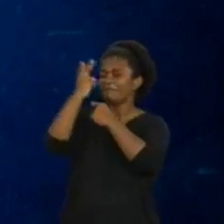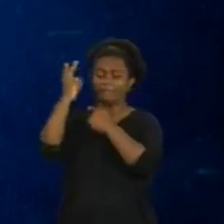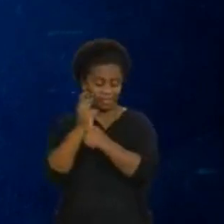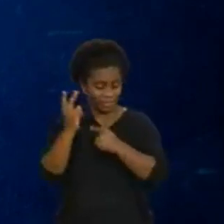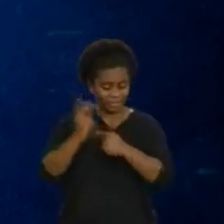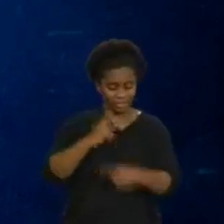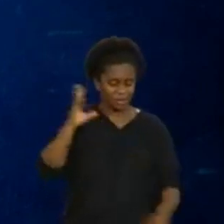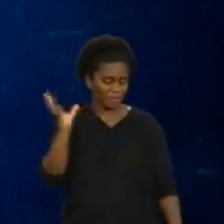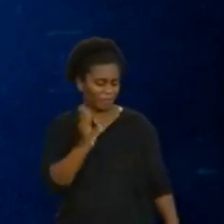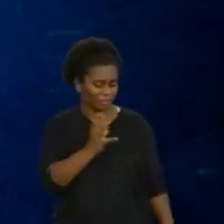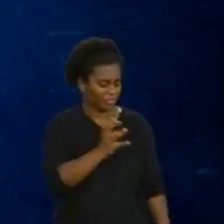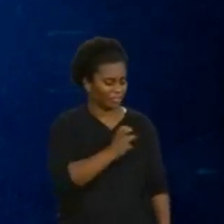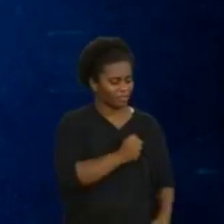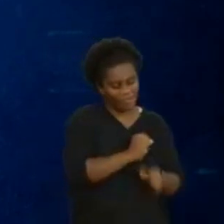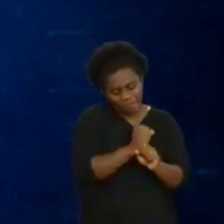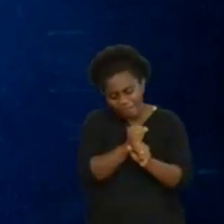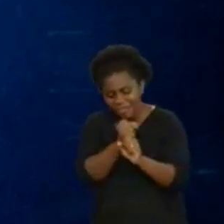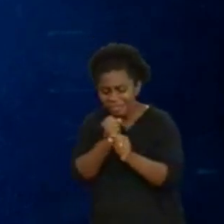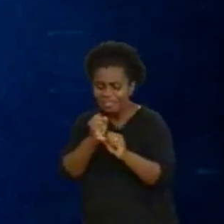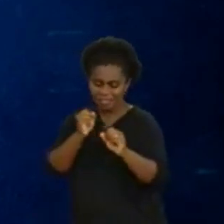Seu amor, seu amor é